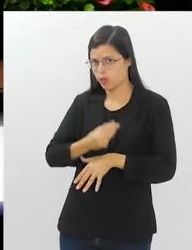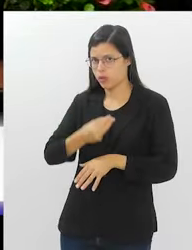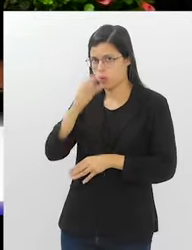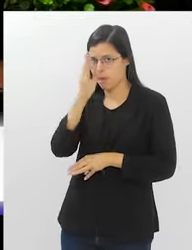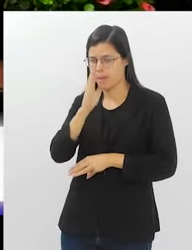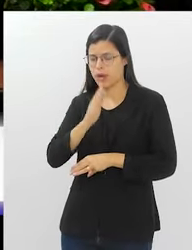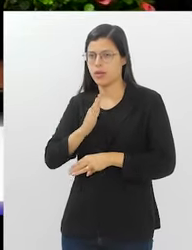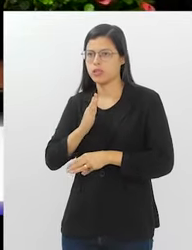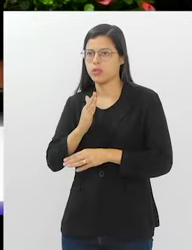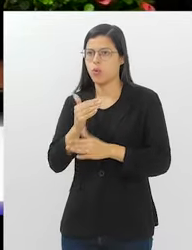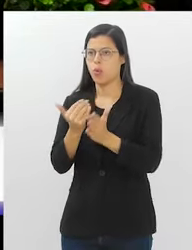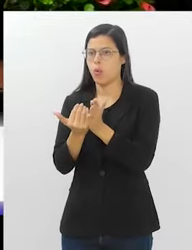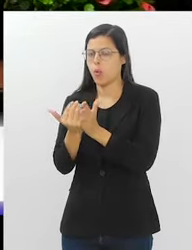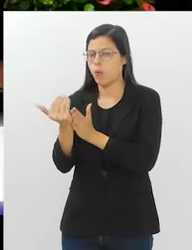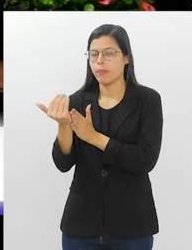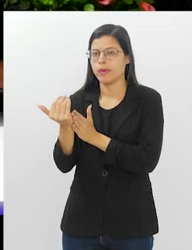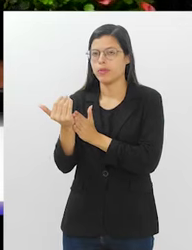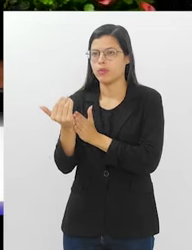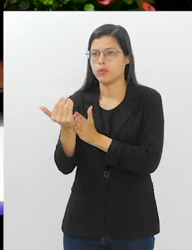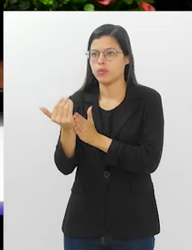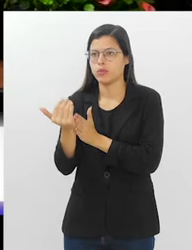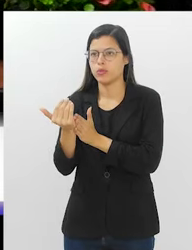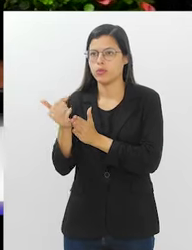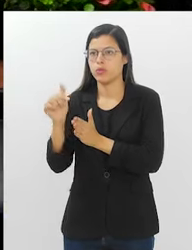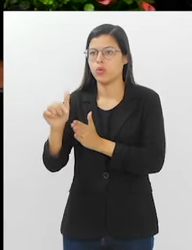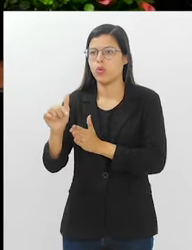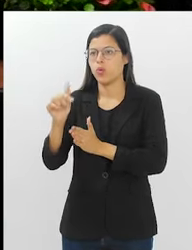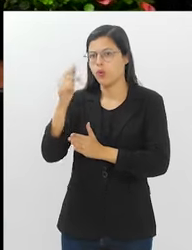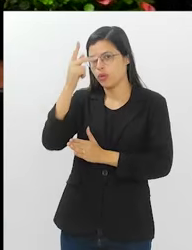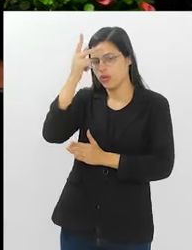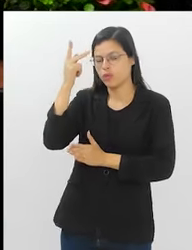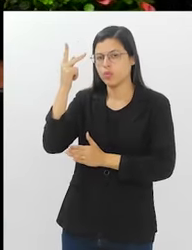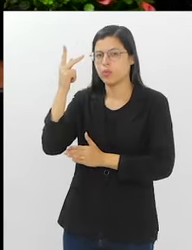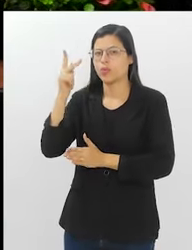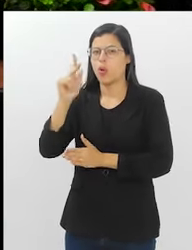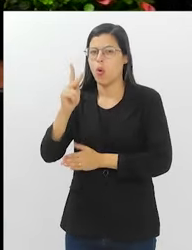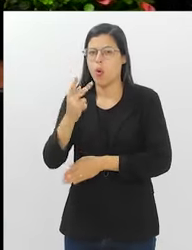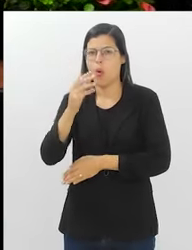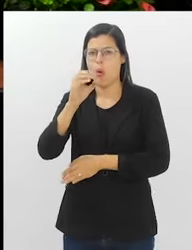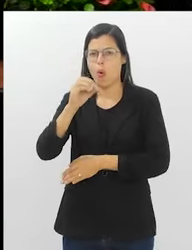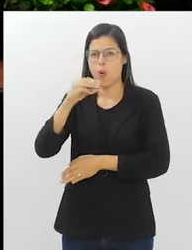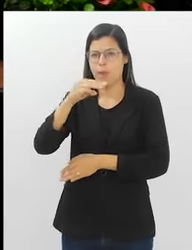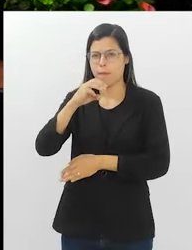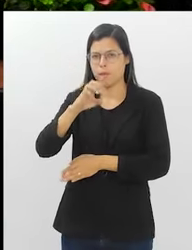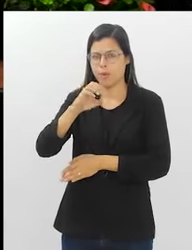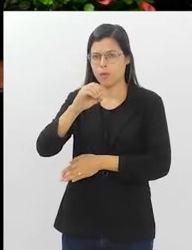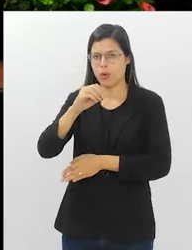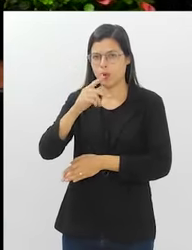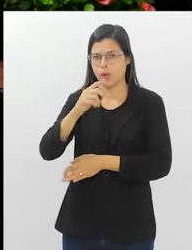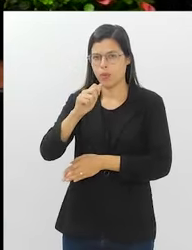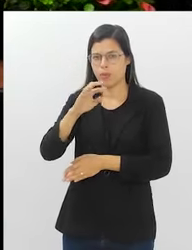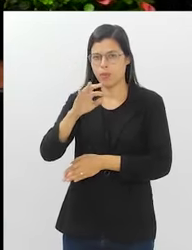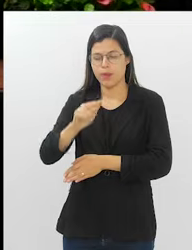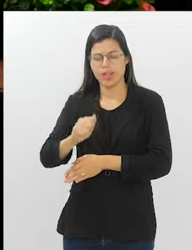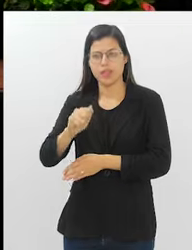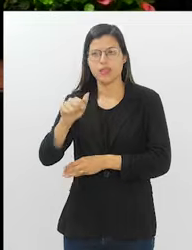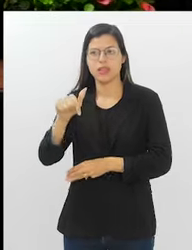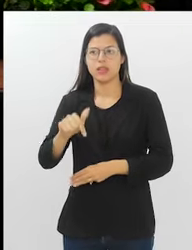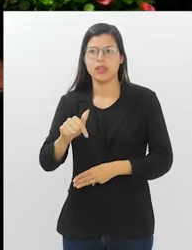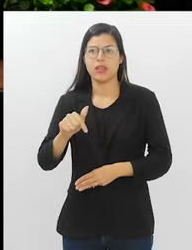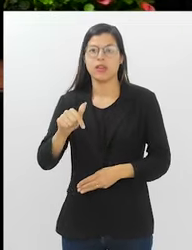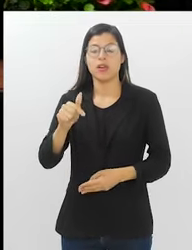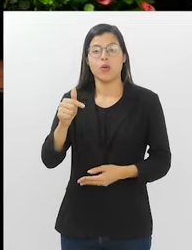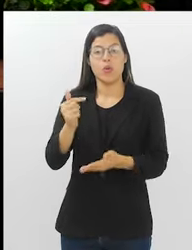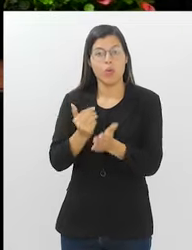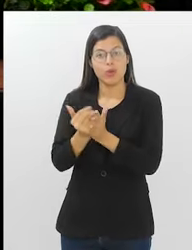Brasil chegou através dos homeopatas logo no surgimento da doutrina